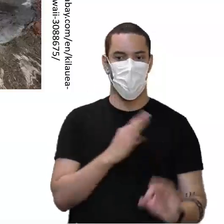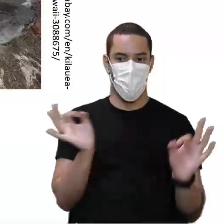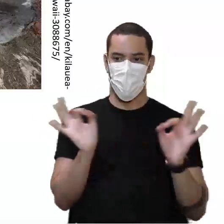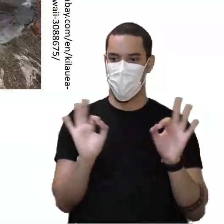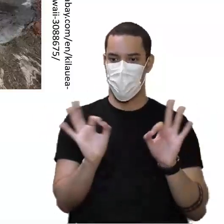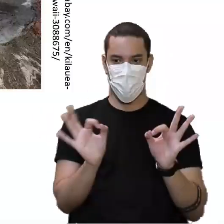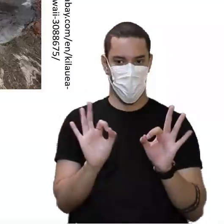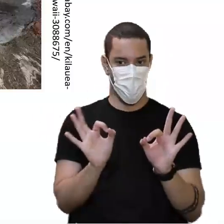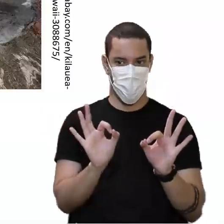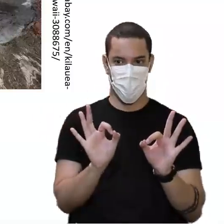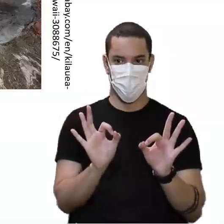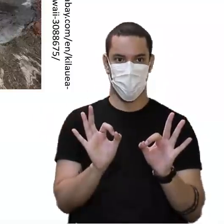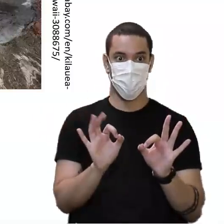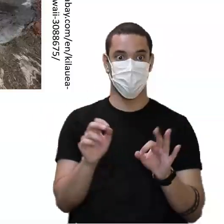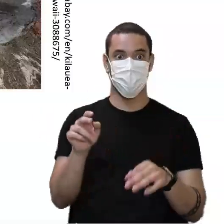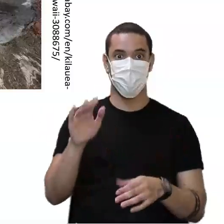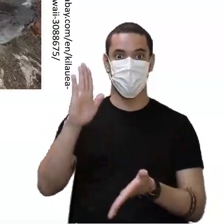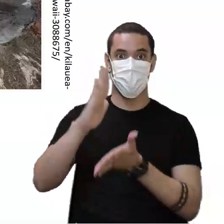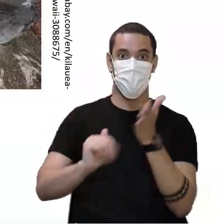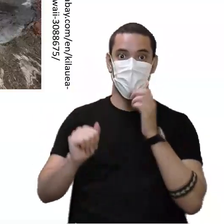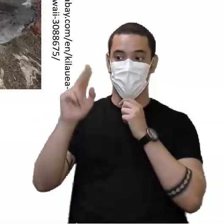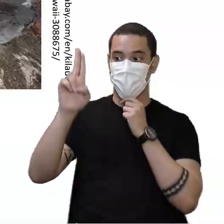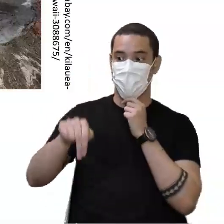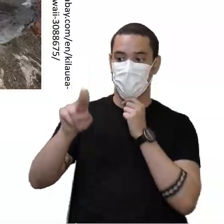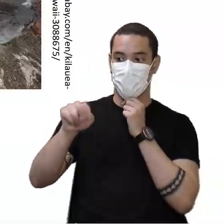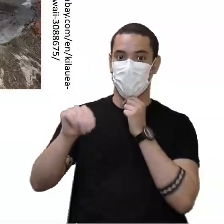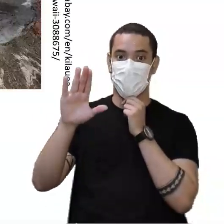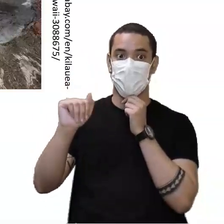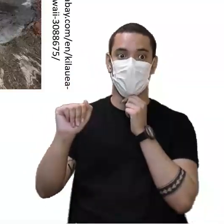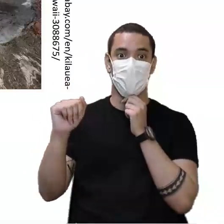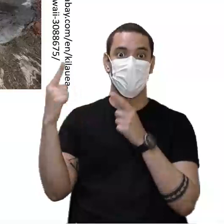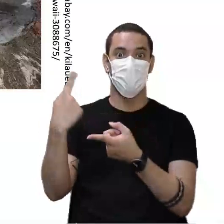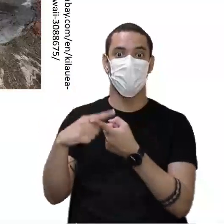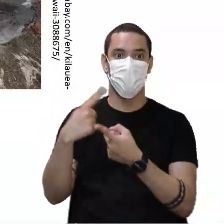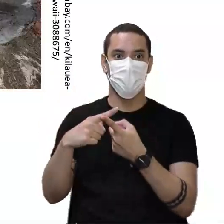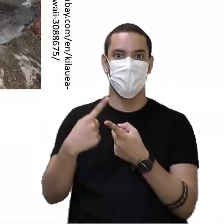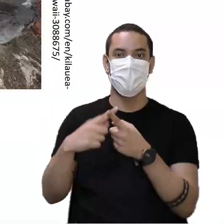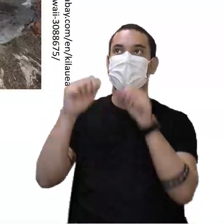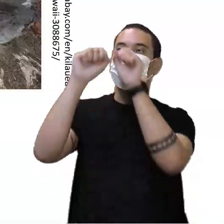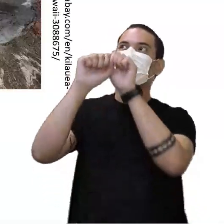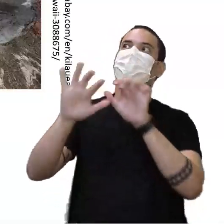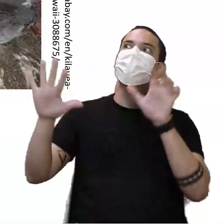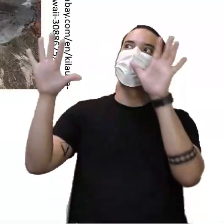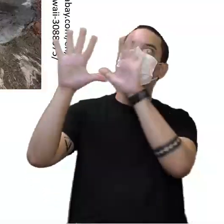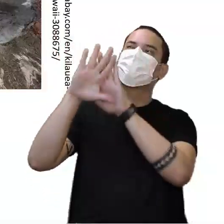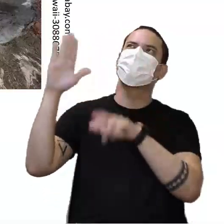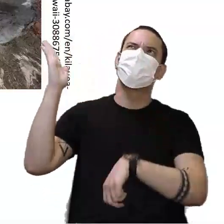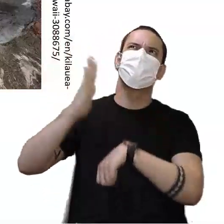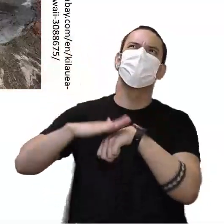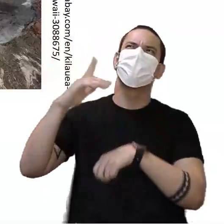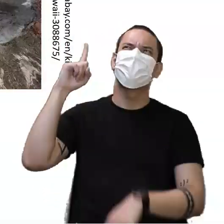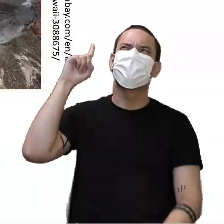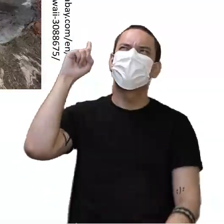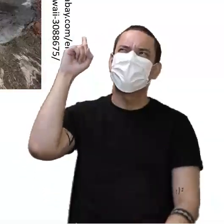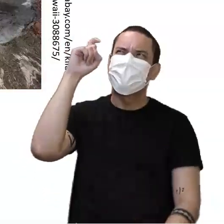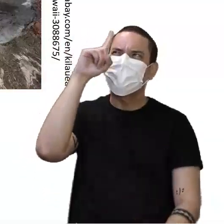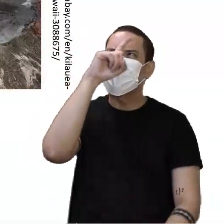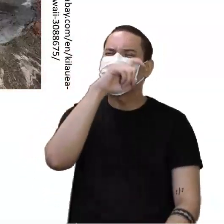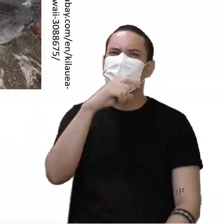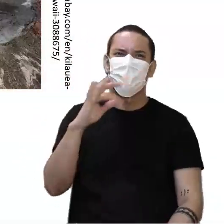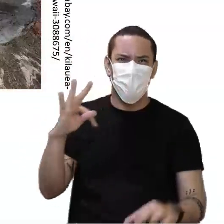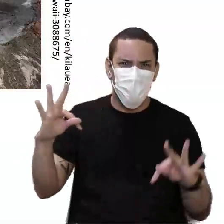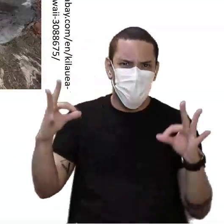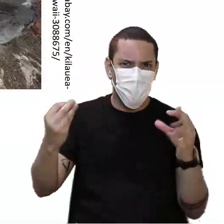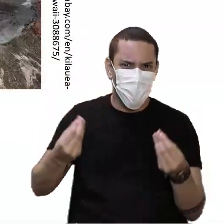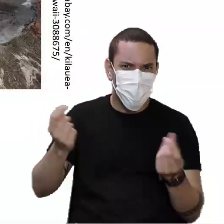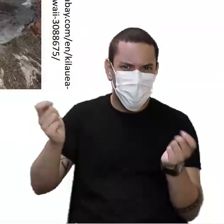estive. Então, aqui ele não falou nunca. Por que ele não disse nunca no primeiro? Porque espaço é uma coisa muito mais assim, nossa, a pessoa ir para o espaço, não é todo